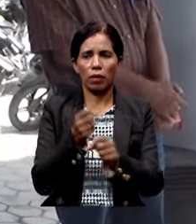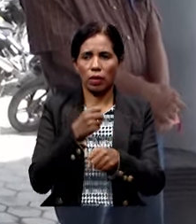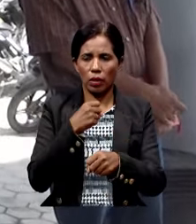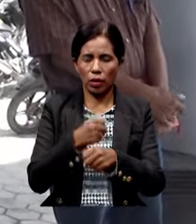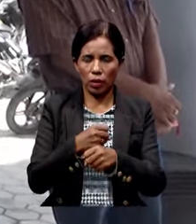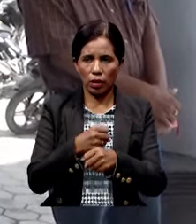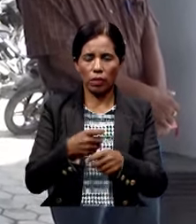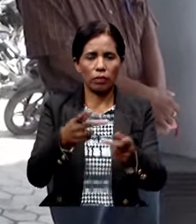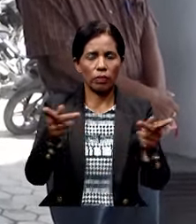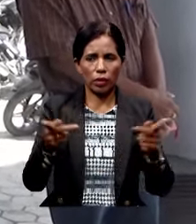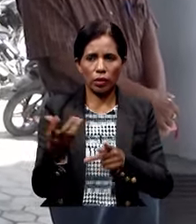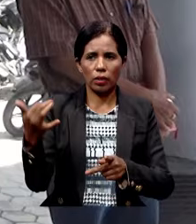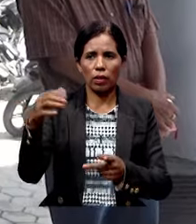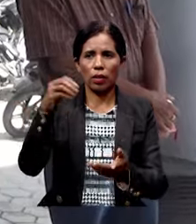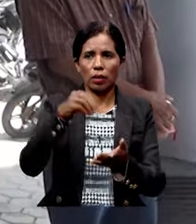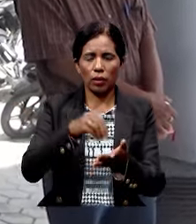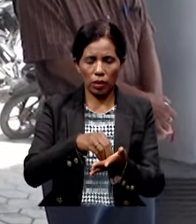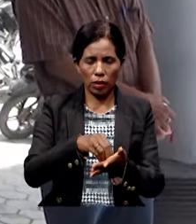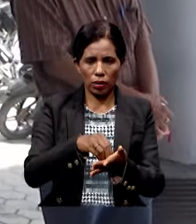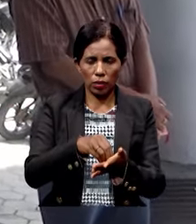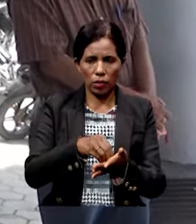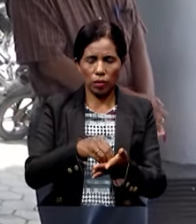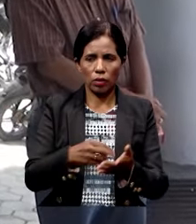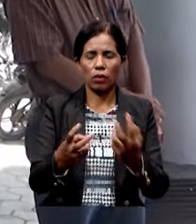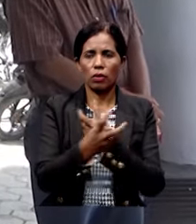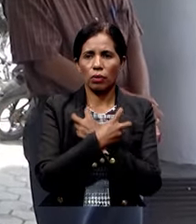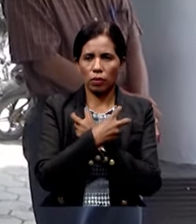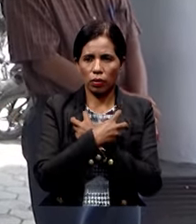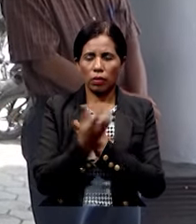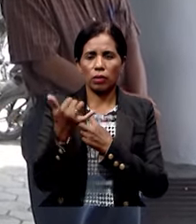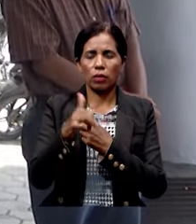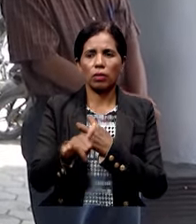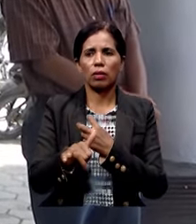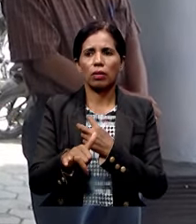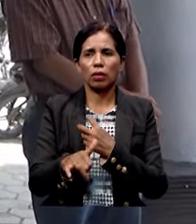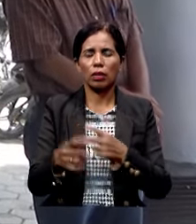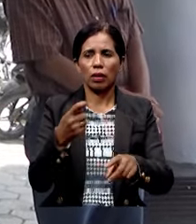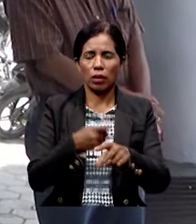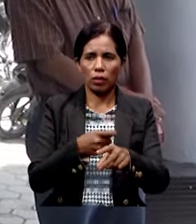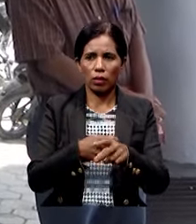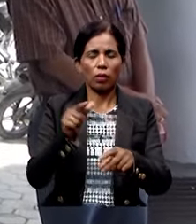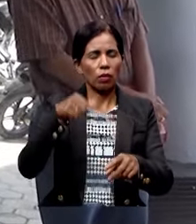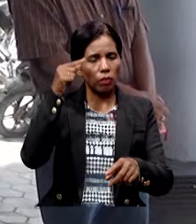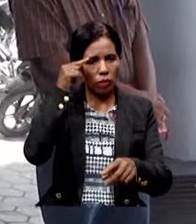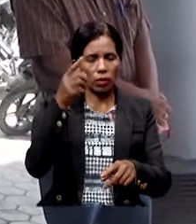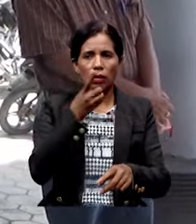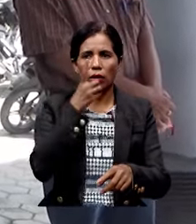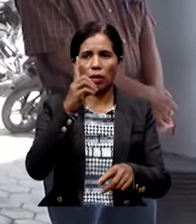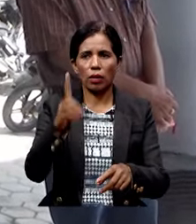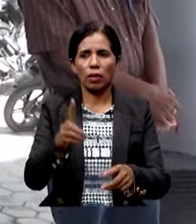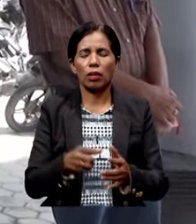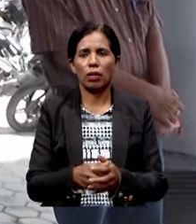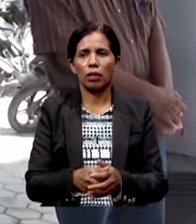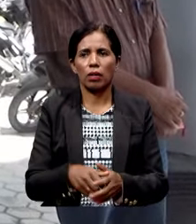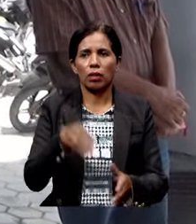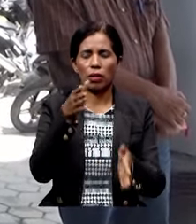usuários fatem ser me bita tu tau ruin ser nene mate ruin ser nene para quando to tempo ira governo decreta de one mate e sine